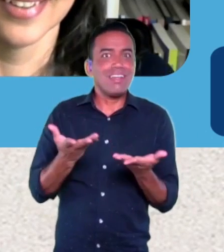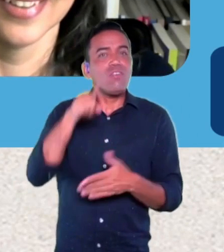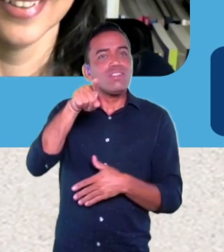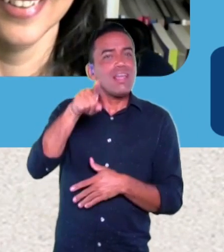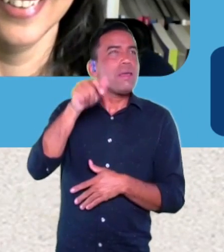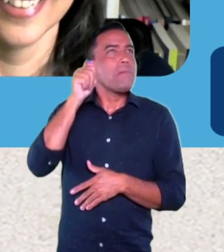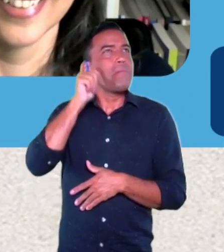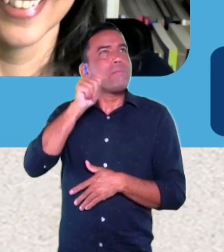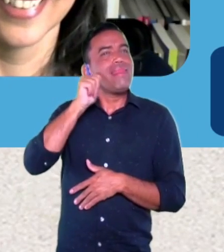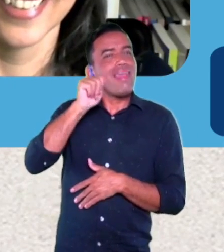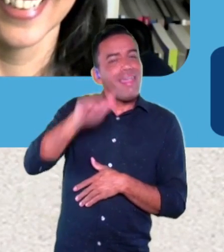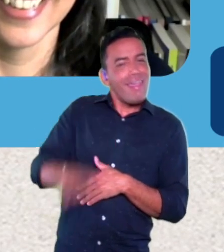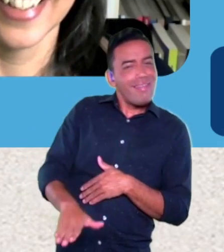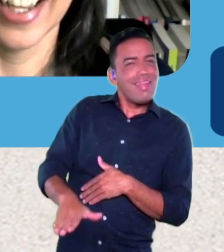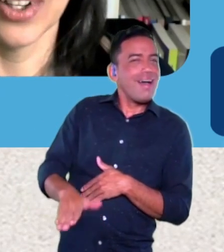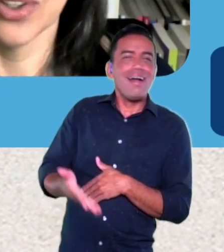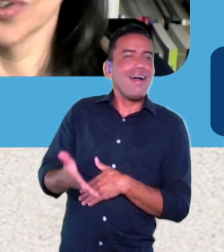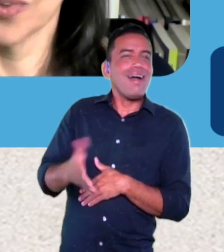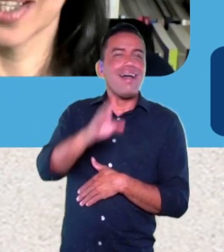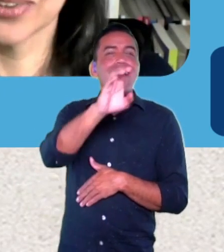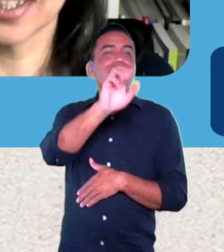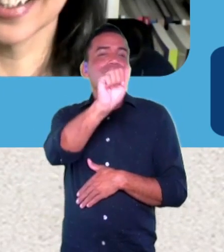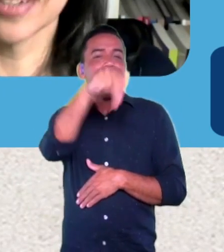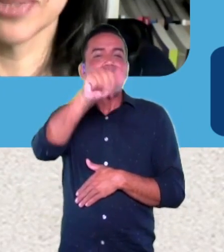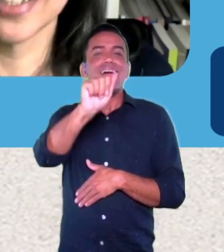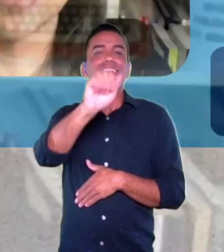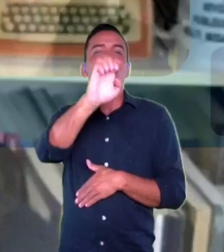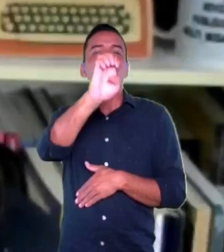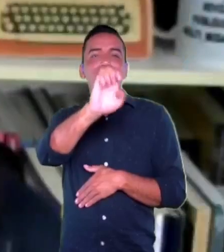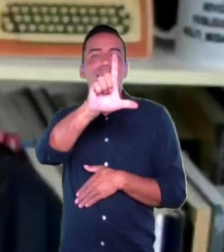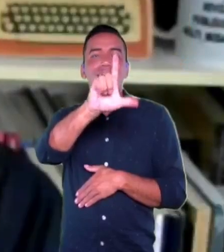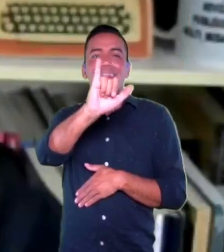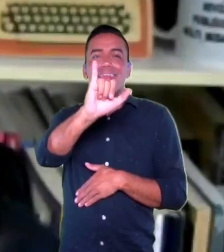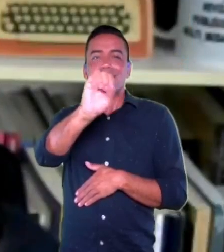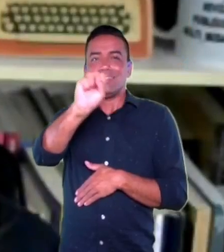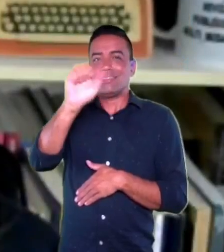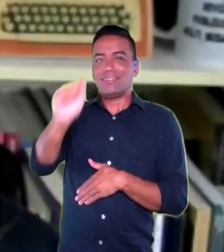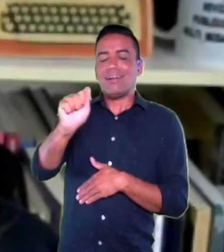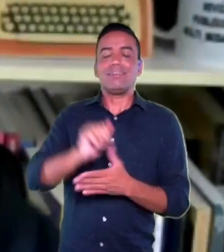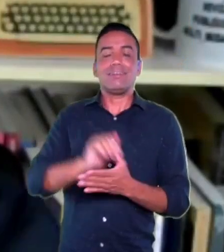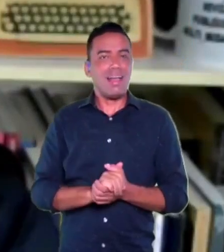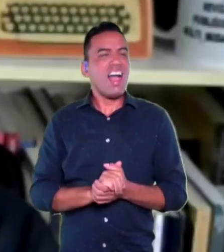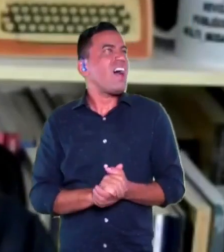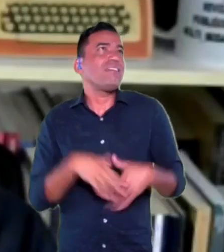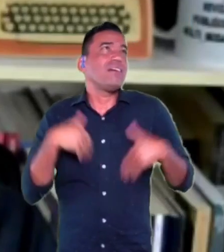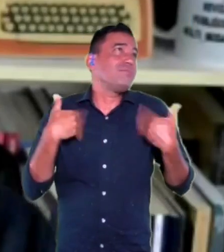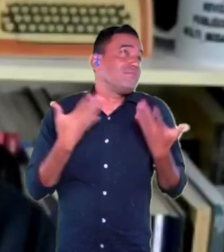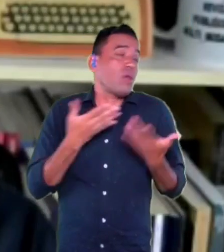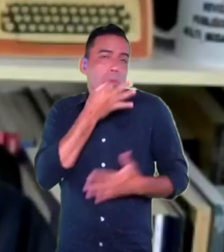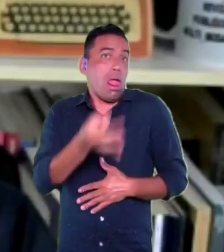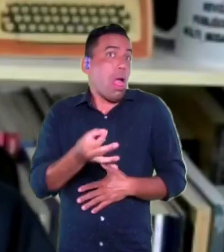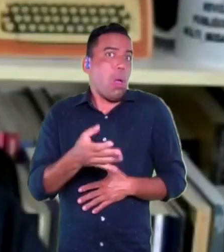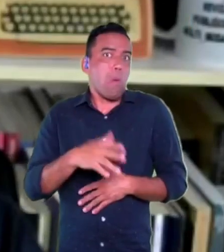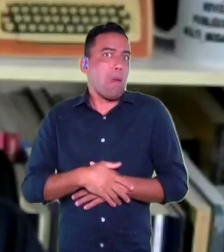menina Elisa, Ana Elisa? Eu acho que a menina era um bicho meio estranho,